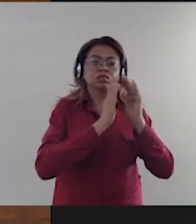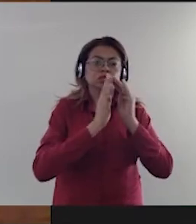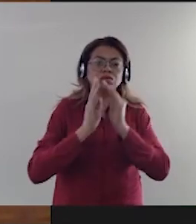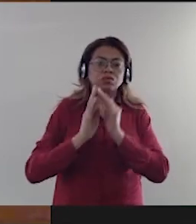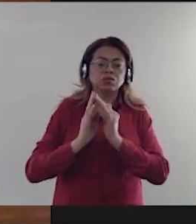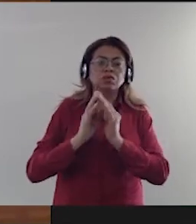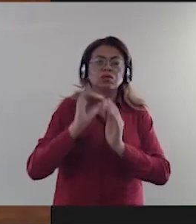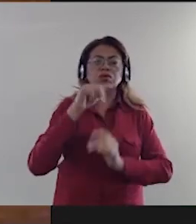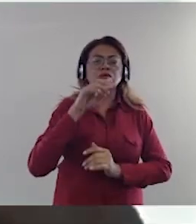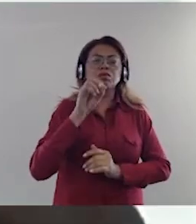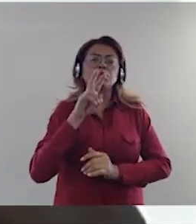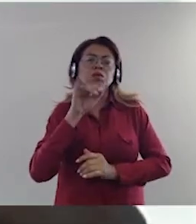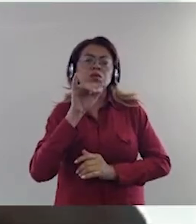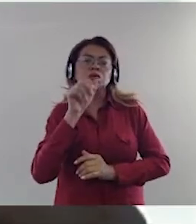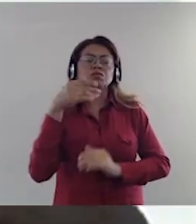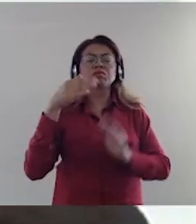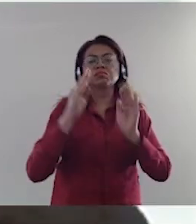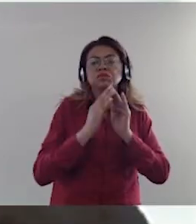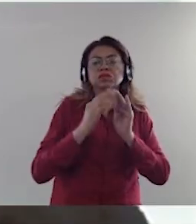na praia